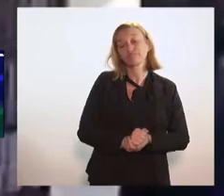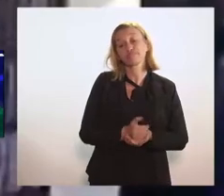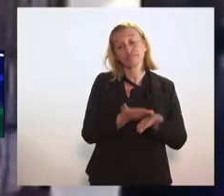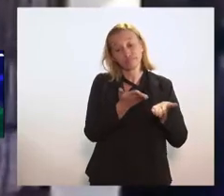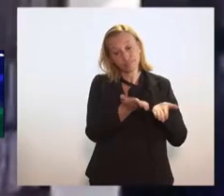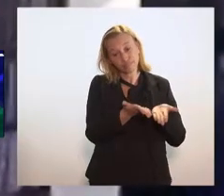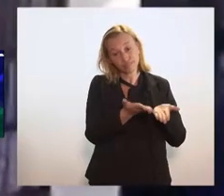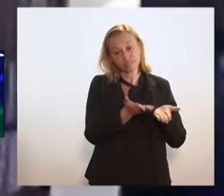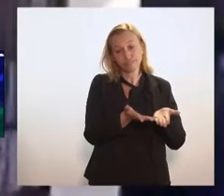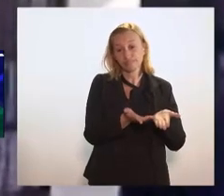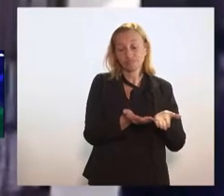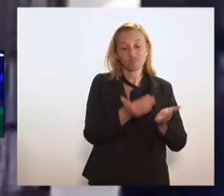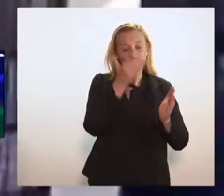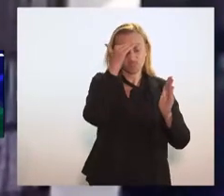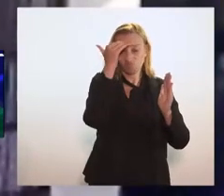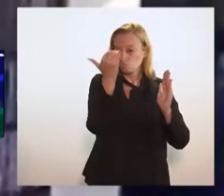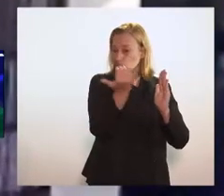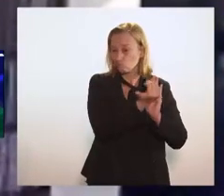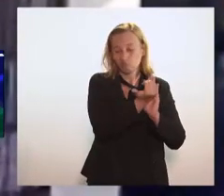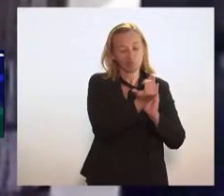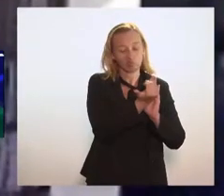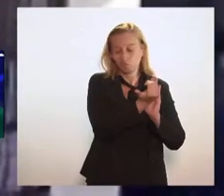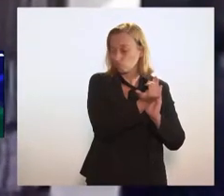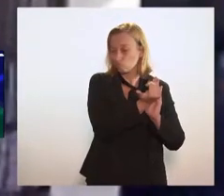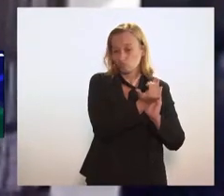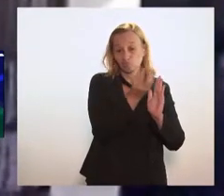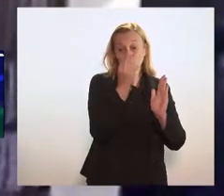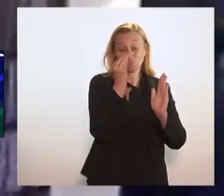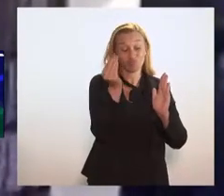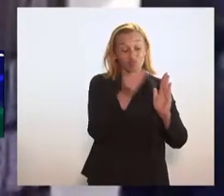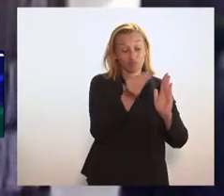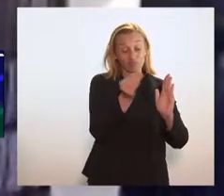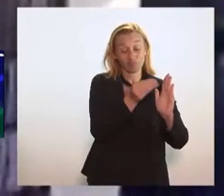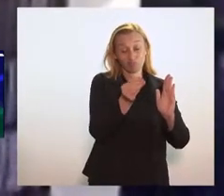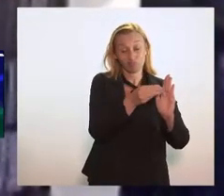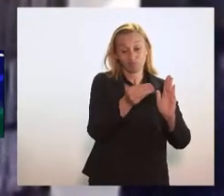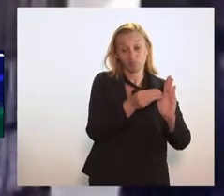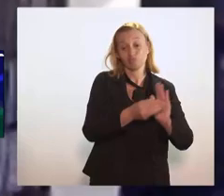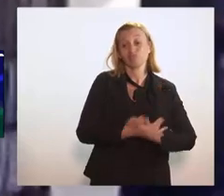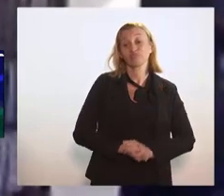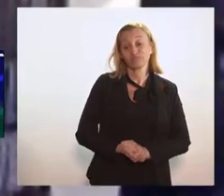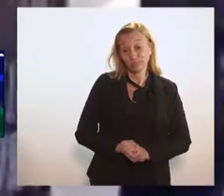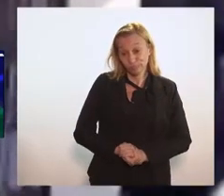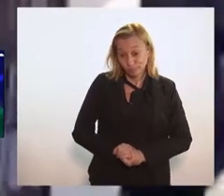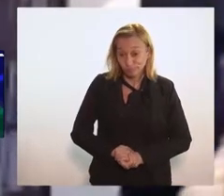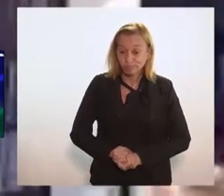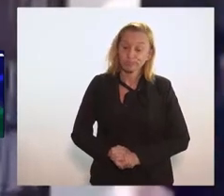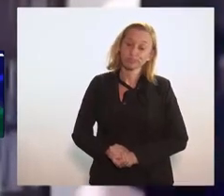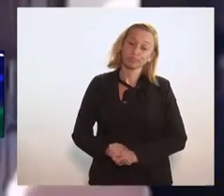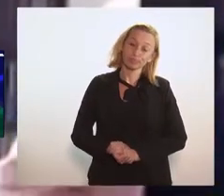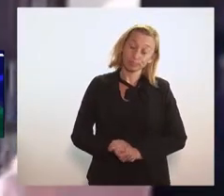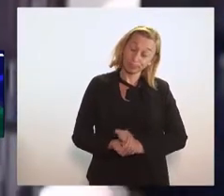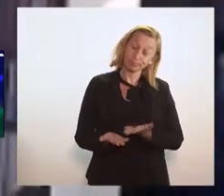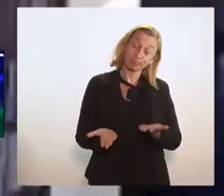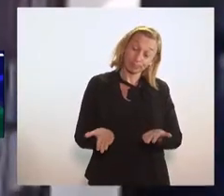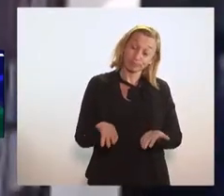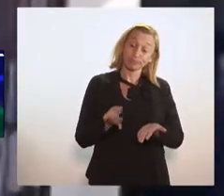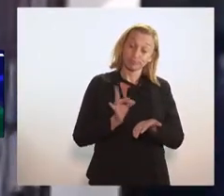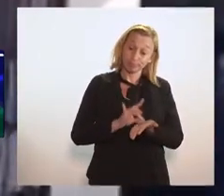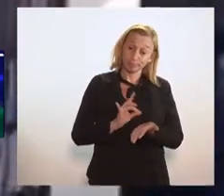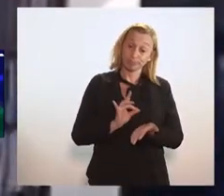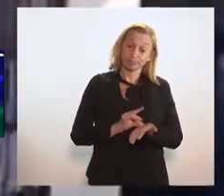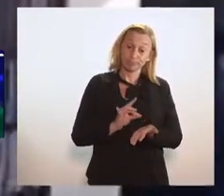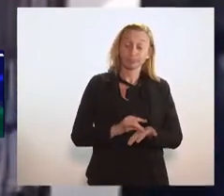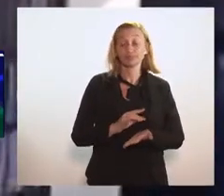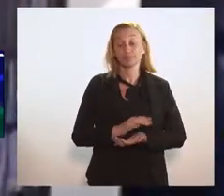daí não está, de forma alguma, sendo obedecida, sendo realmente